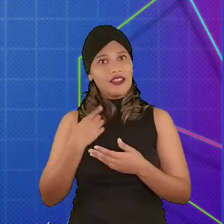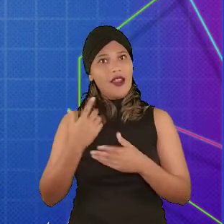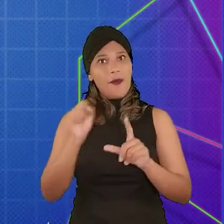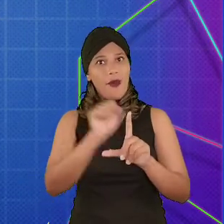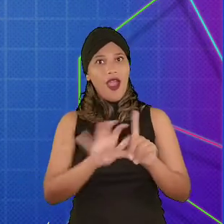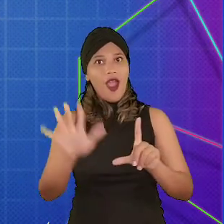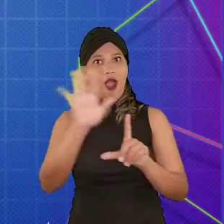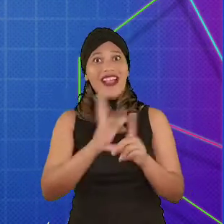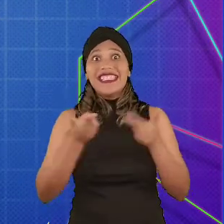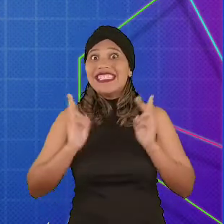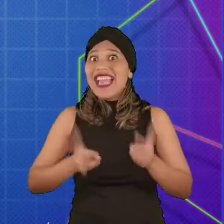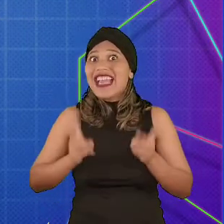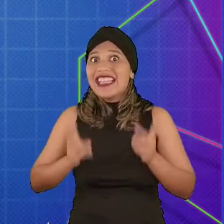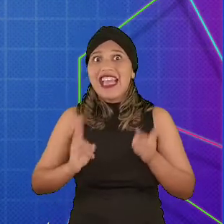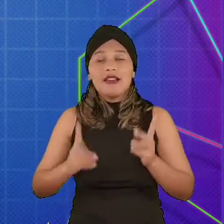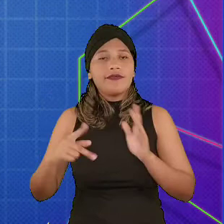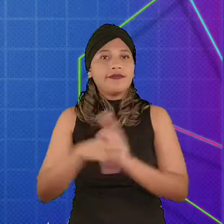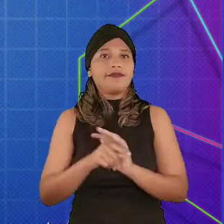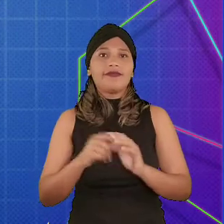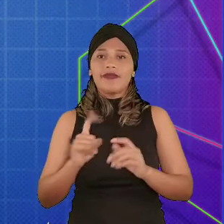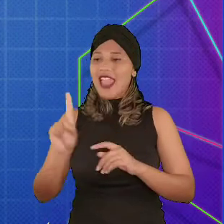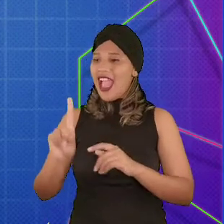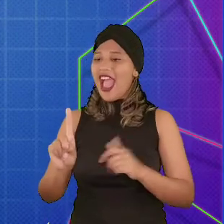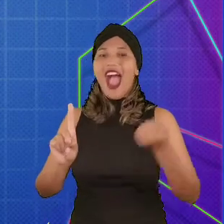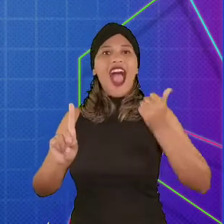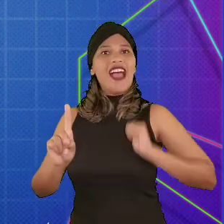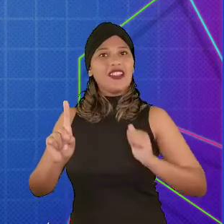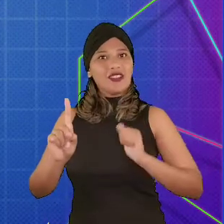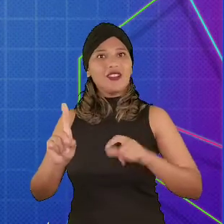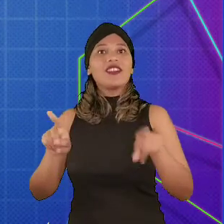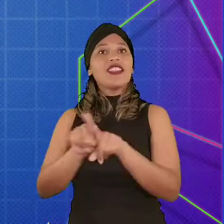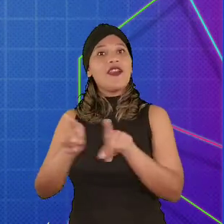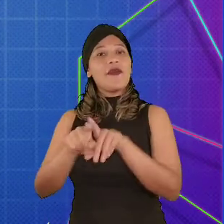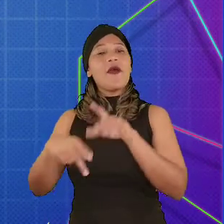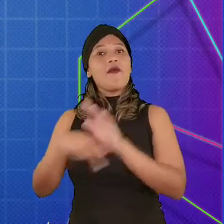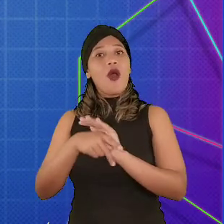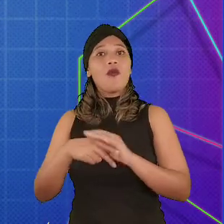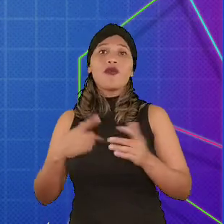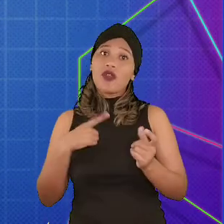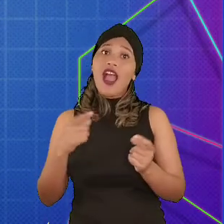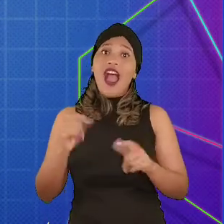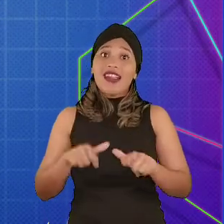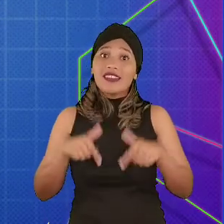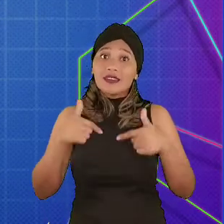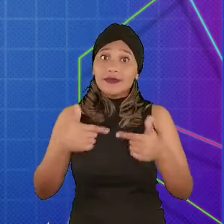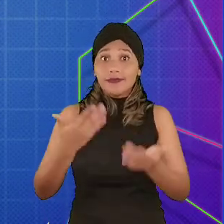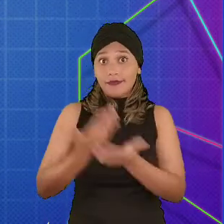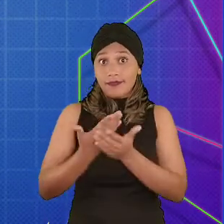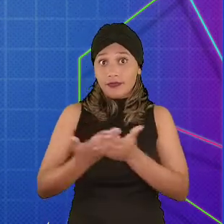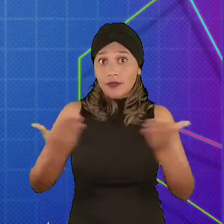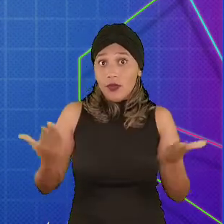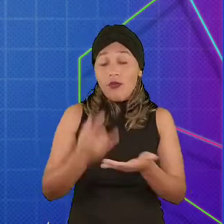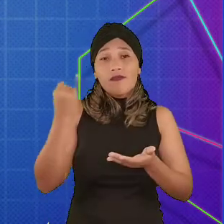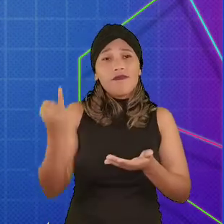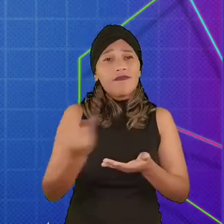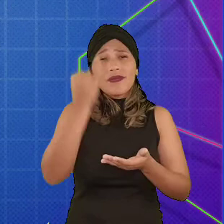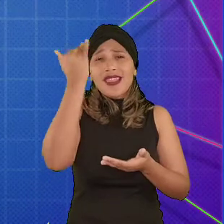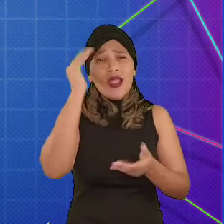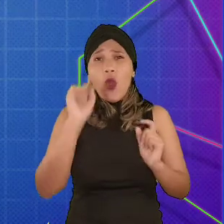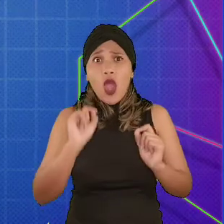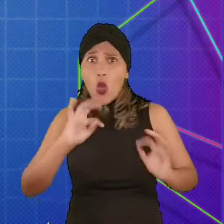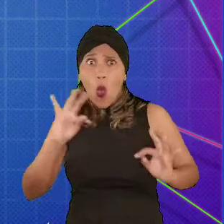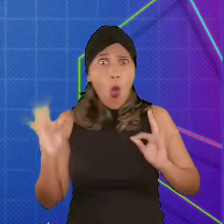dessa programação do escrete a gente vai estar sempre trabalhando muitos os atores e as suas programações nessa aula que o mais